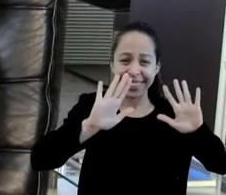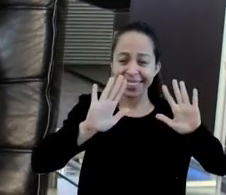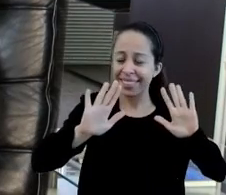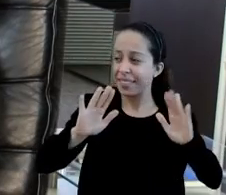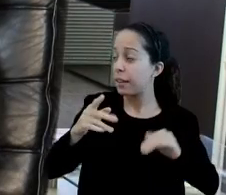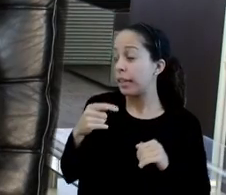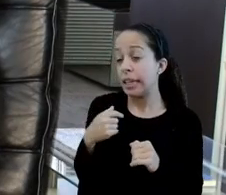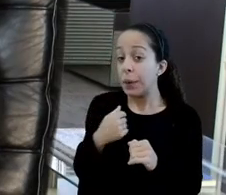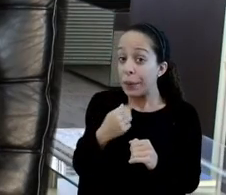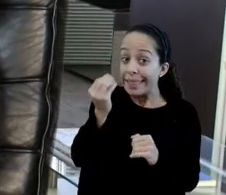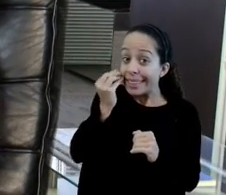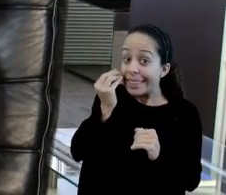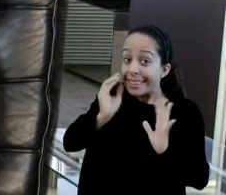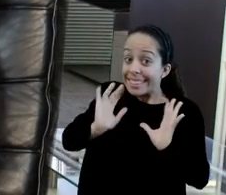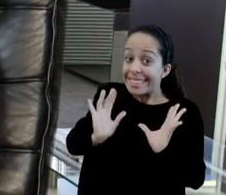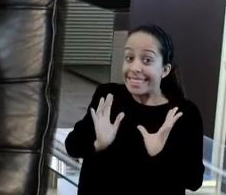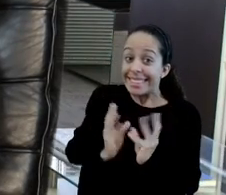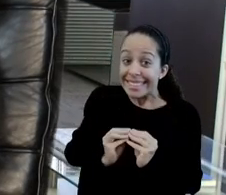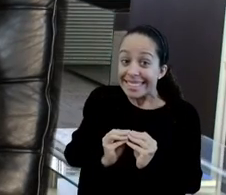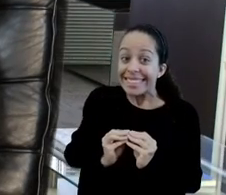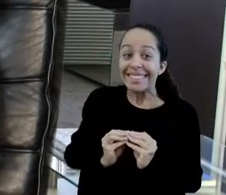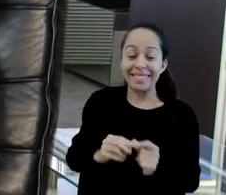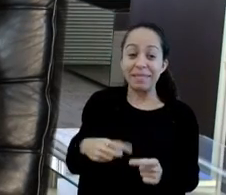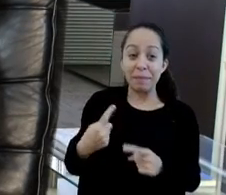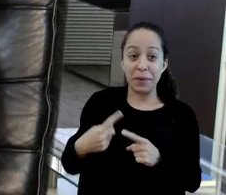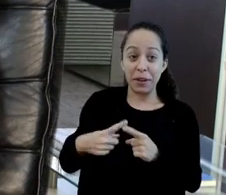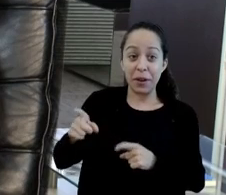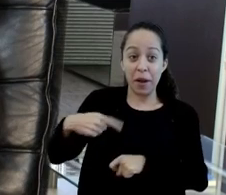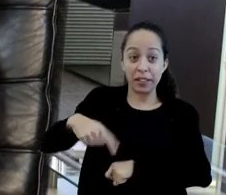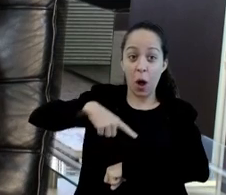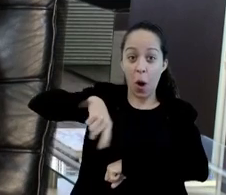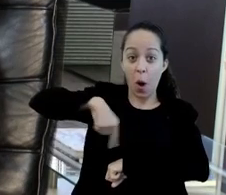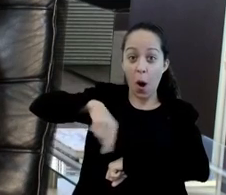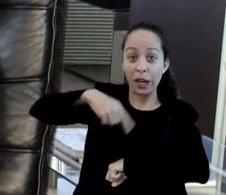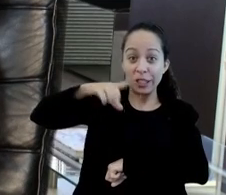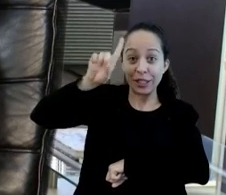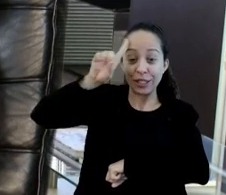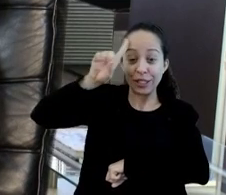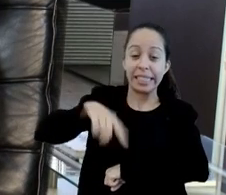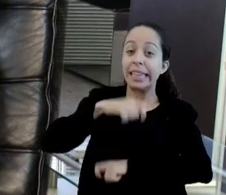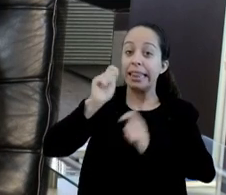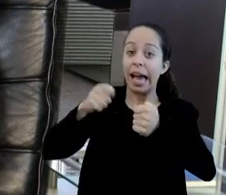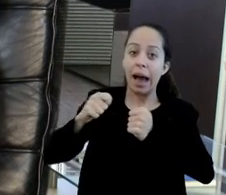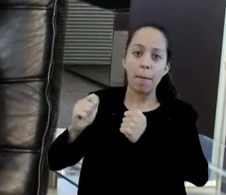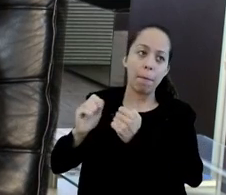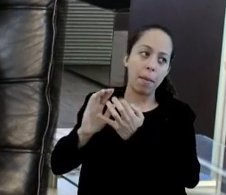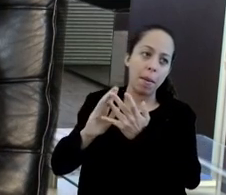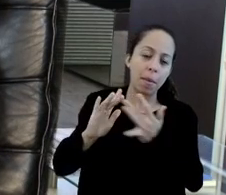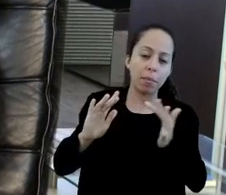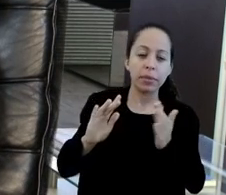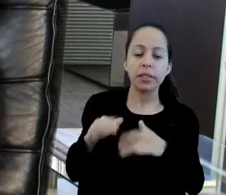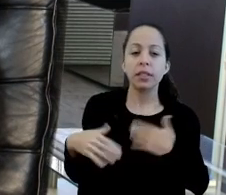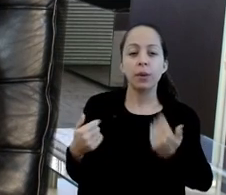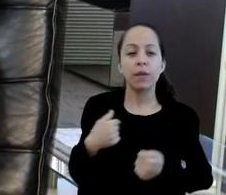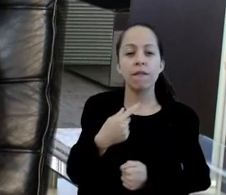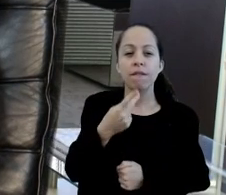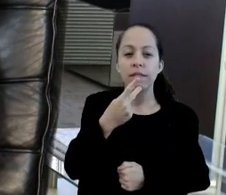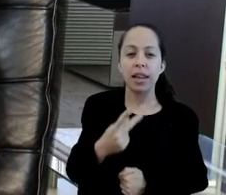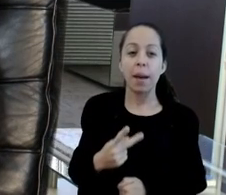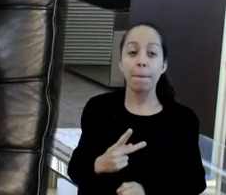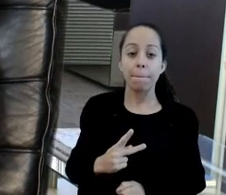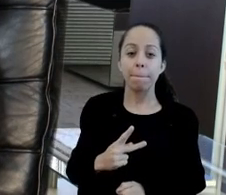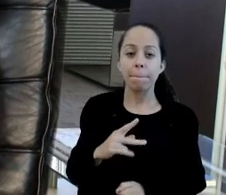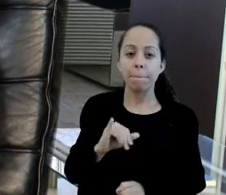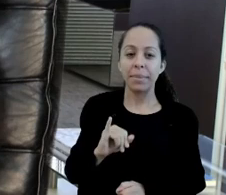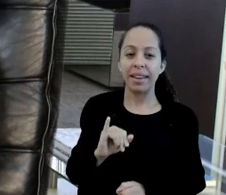objetiva, porque realmente passaríamos horas e dias aqui. Gente, eu vou falar do PA. PA é a sigla que